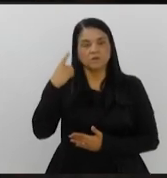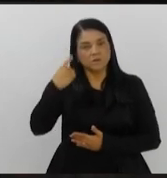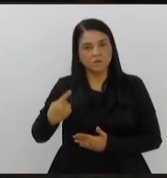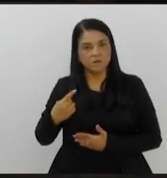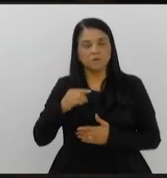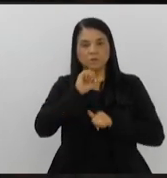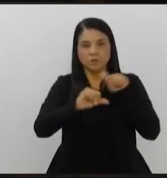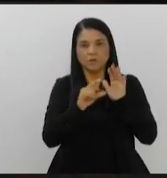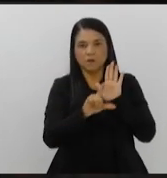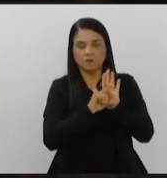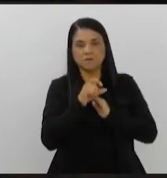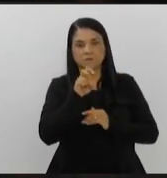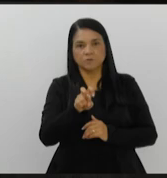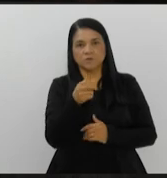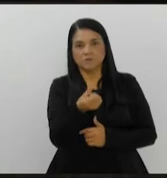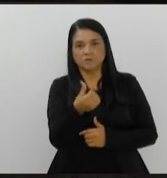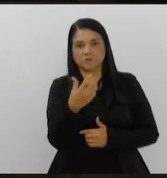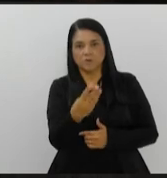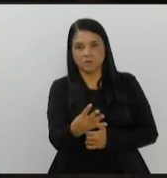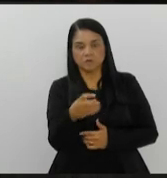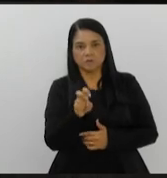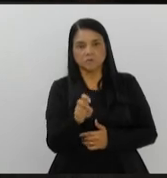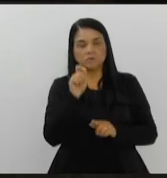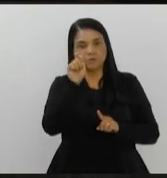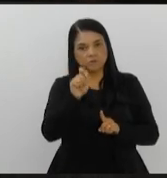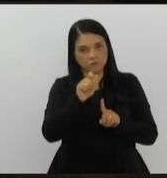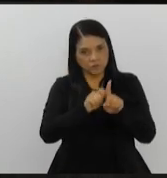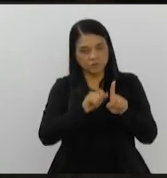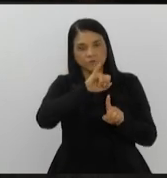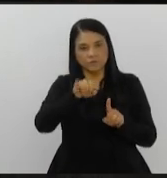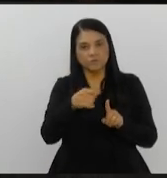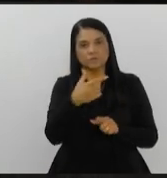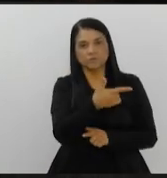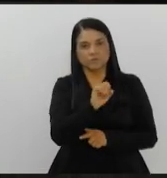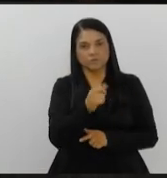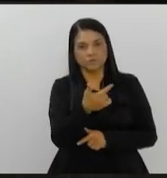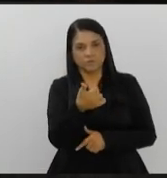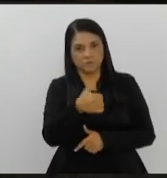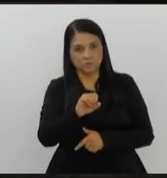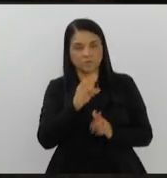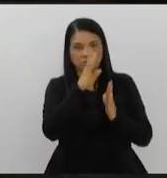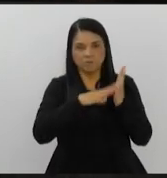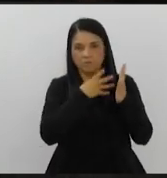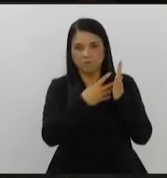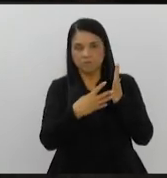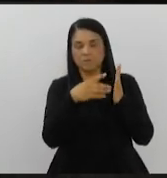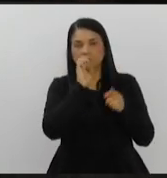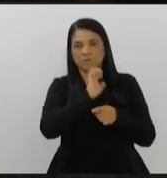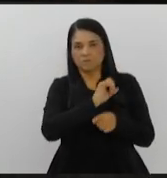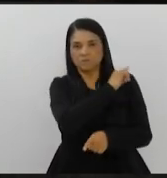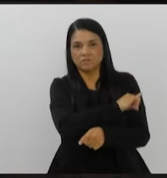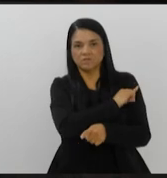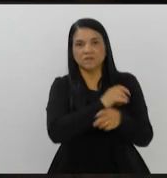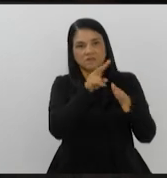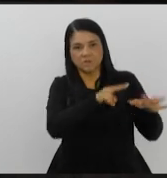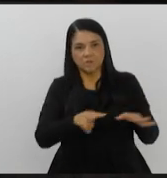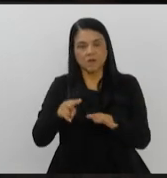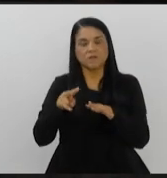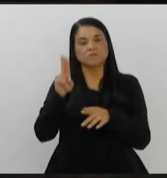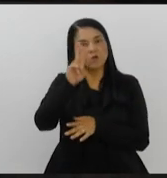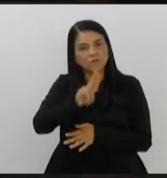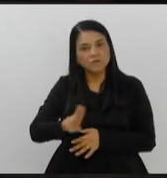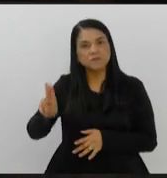a lei 5.645, de 6 de janeiro de 2010, para instituir no calendário oficial do Estado do Rio de Janeiro a Semana Universitária e o